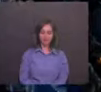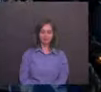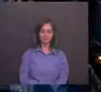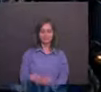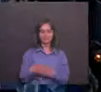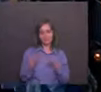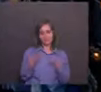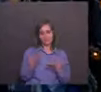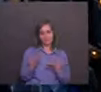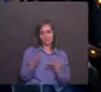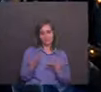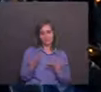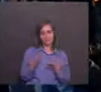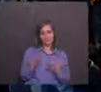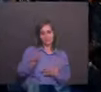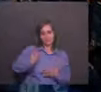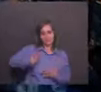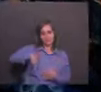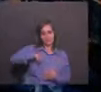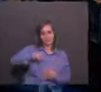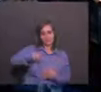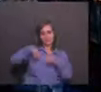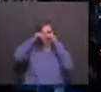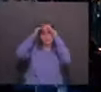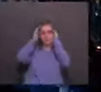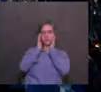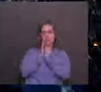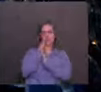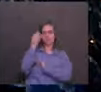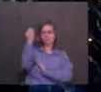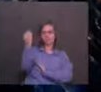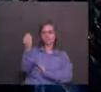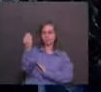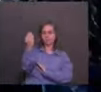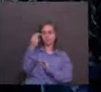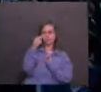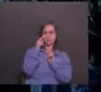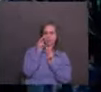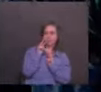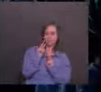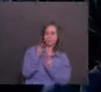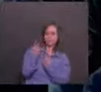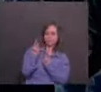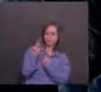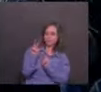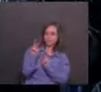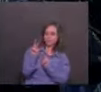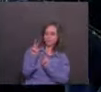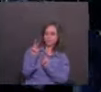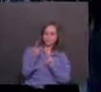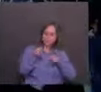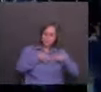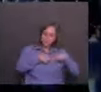Fixemos o nosso olhar na imagem de Nossa Senhora e contemplemos o seu coração